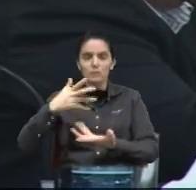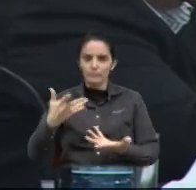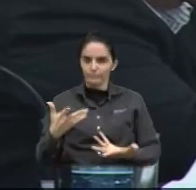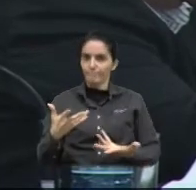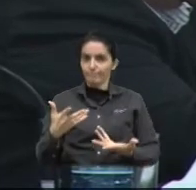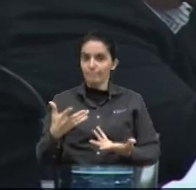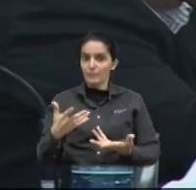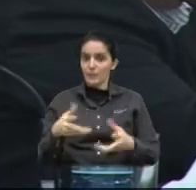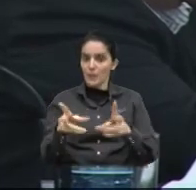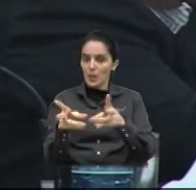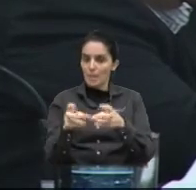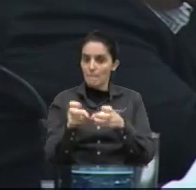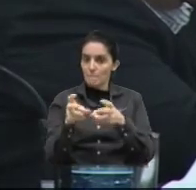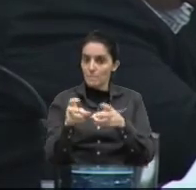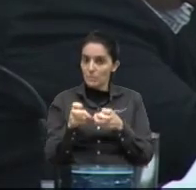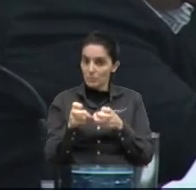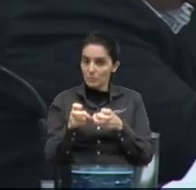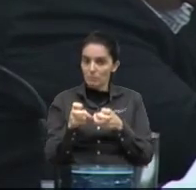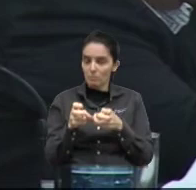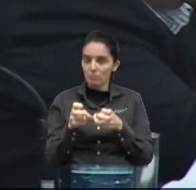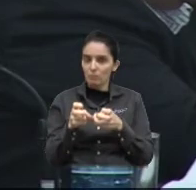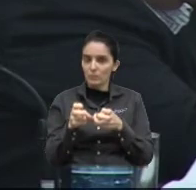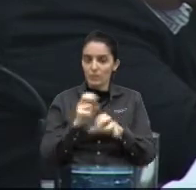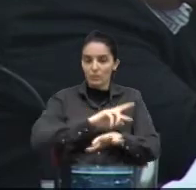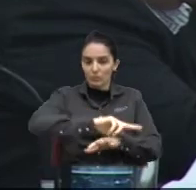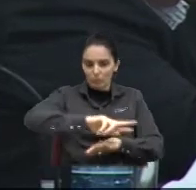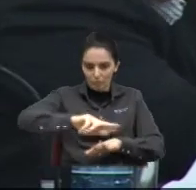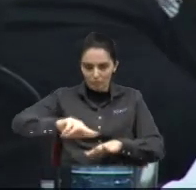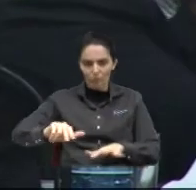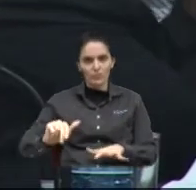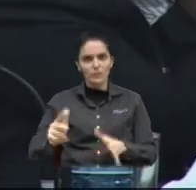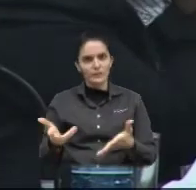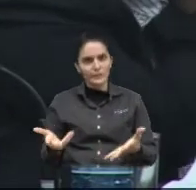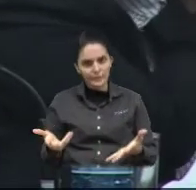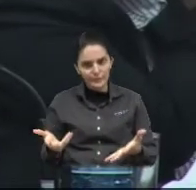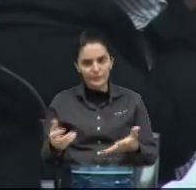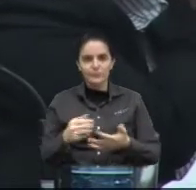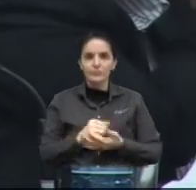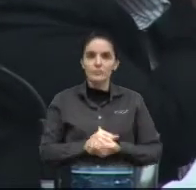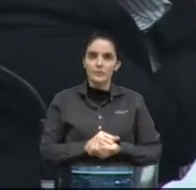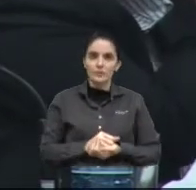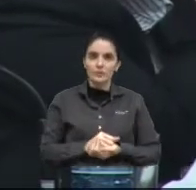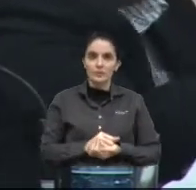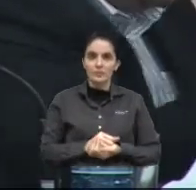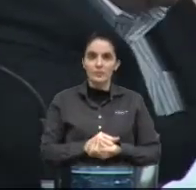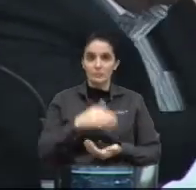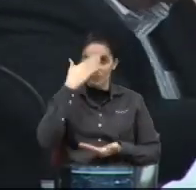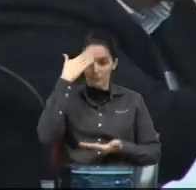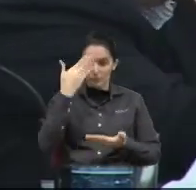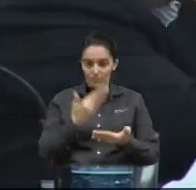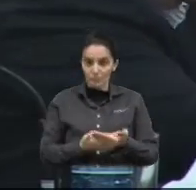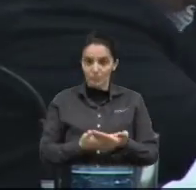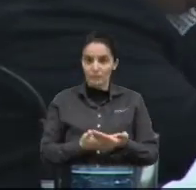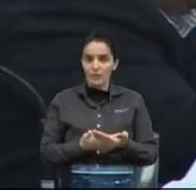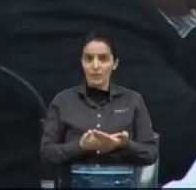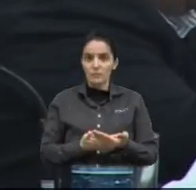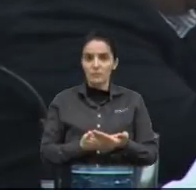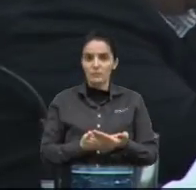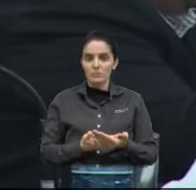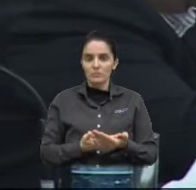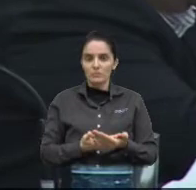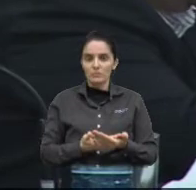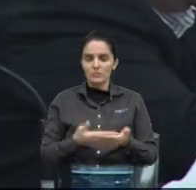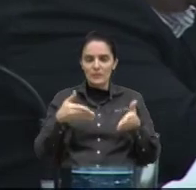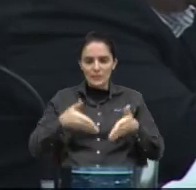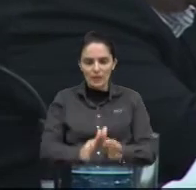presenciaríamos coisas horrendas e é o que está acontecendo a mudança do natural